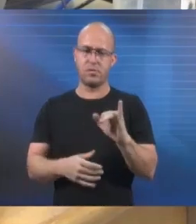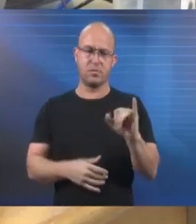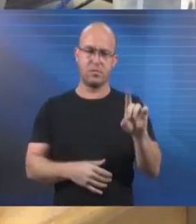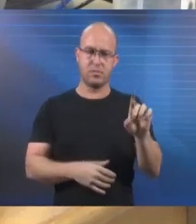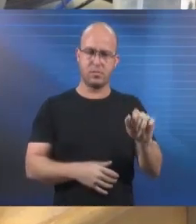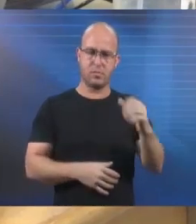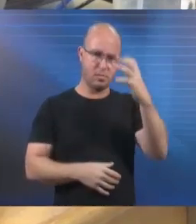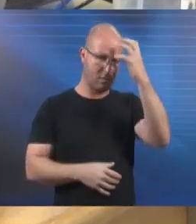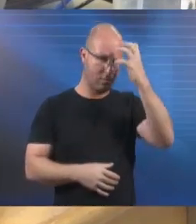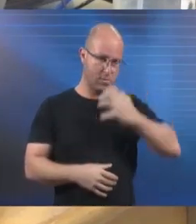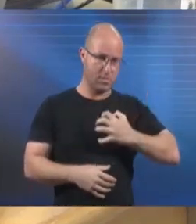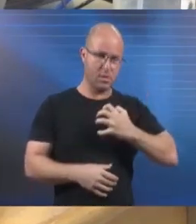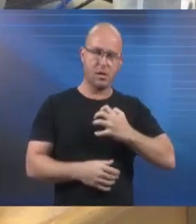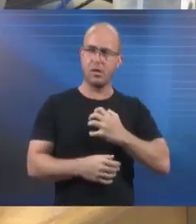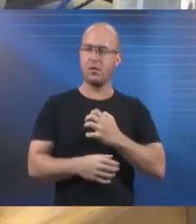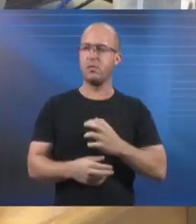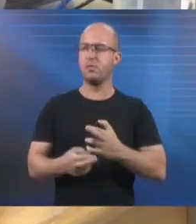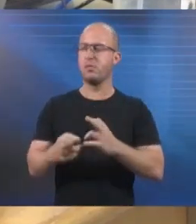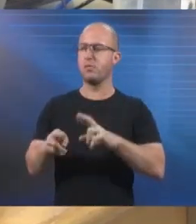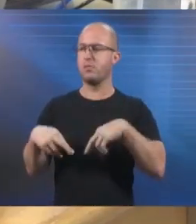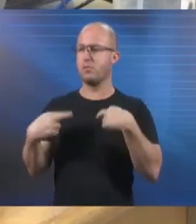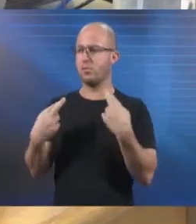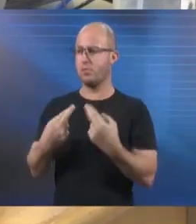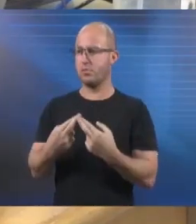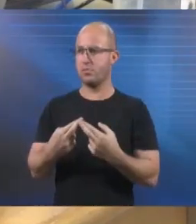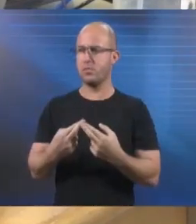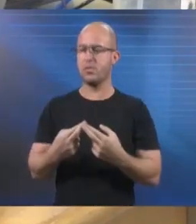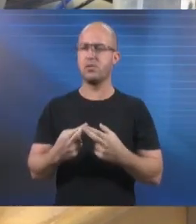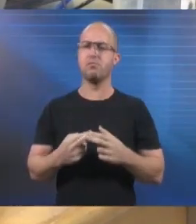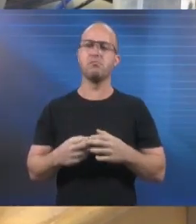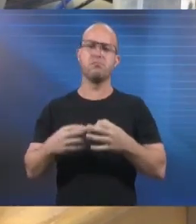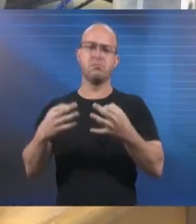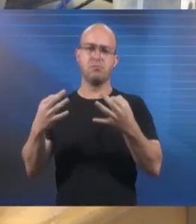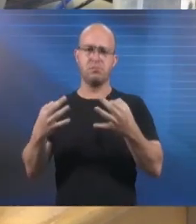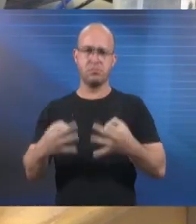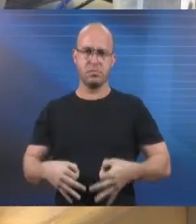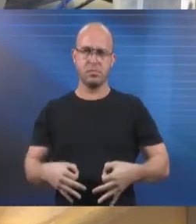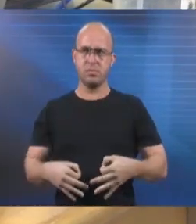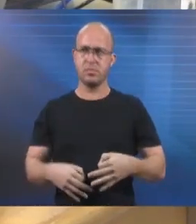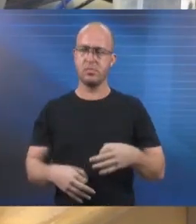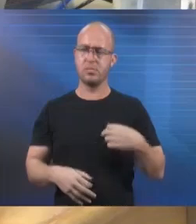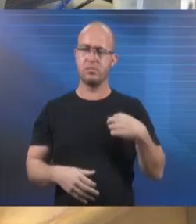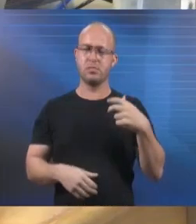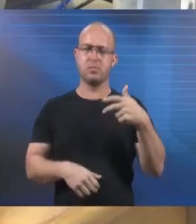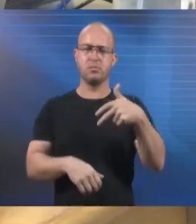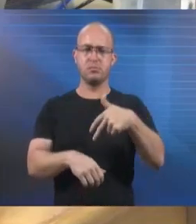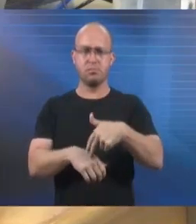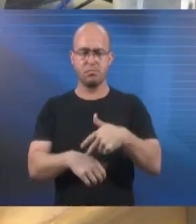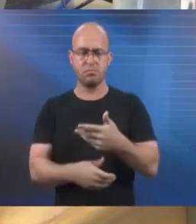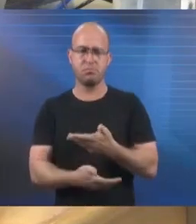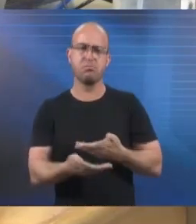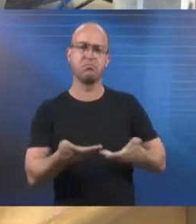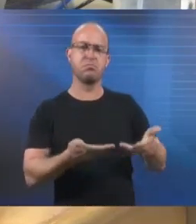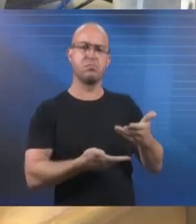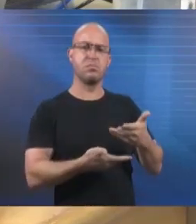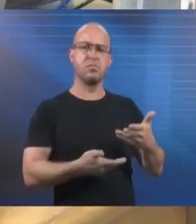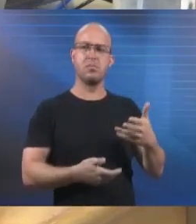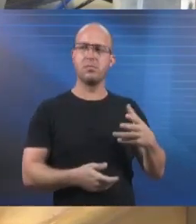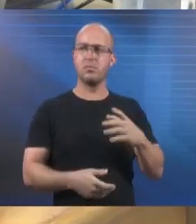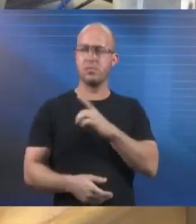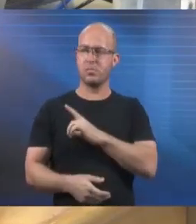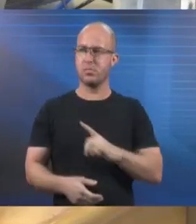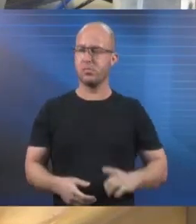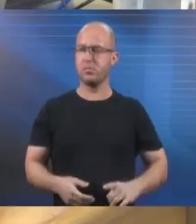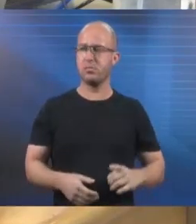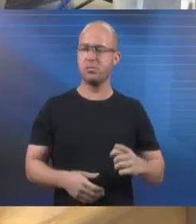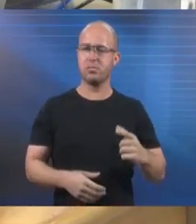é um órgão sério certo A reunião foi muito bem conduzida pelo professor eu estava lá mediando quanto Deputado estava